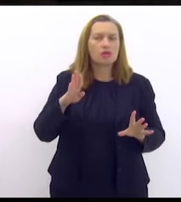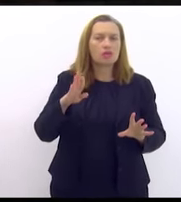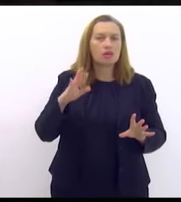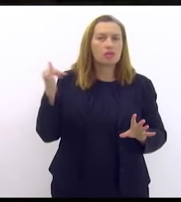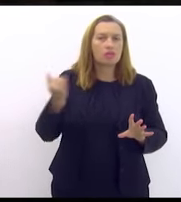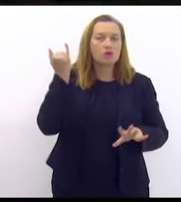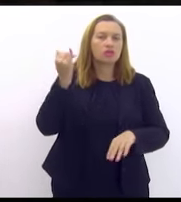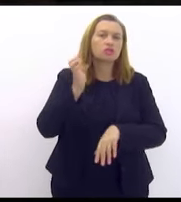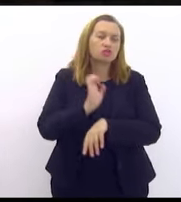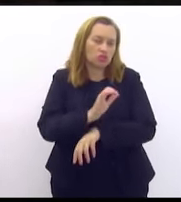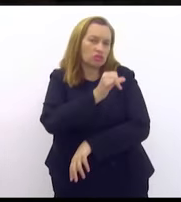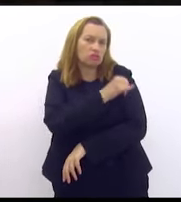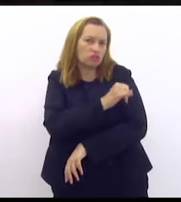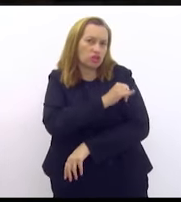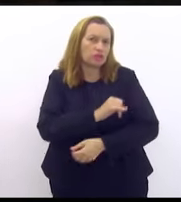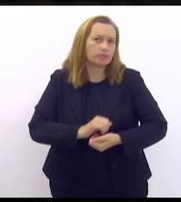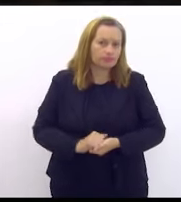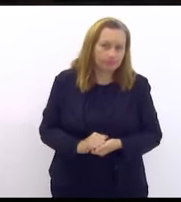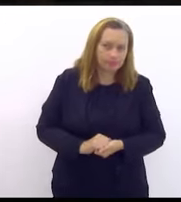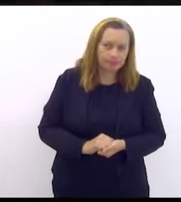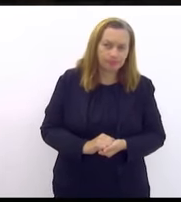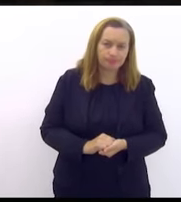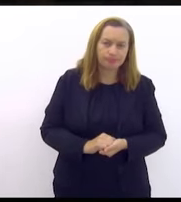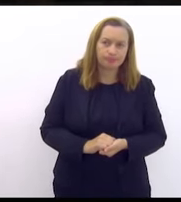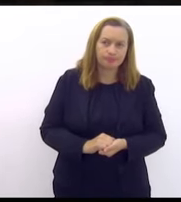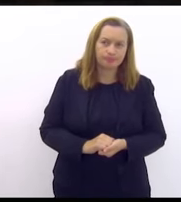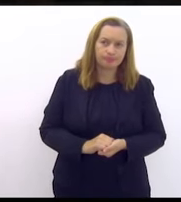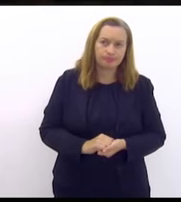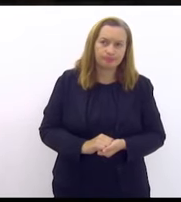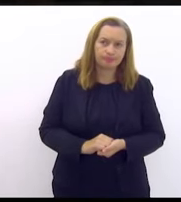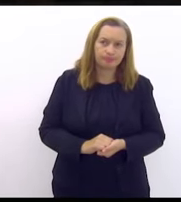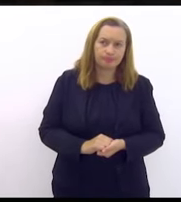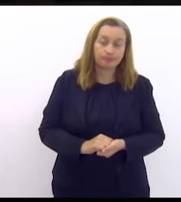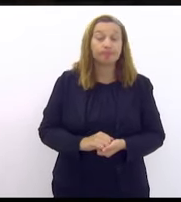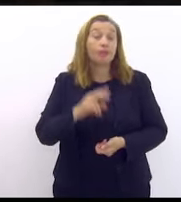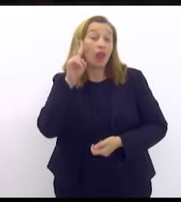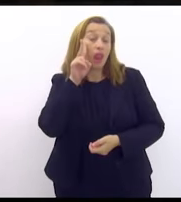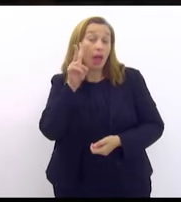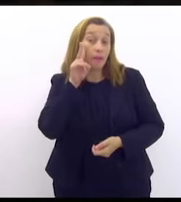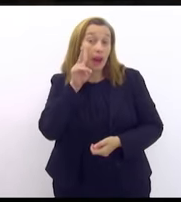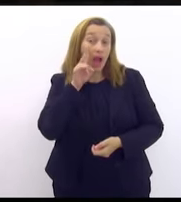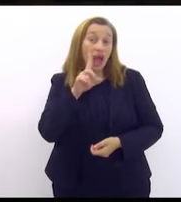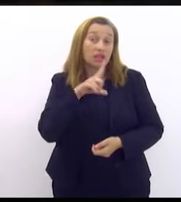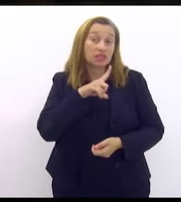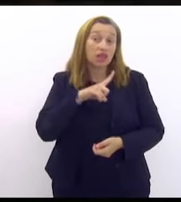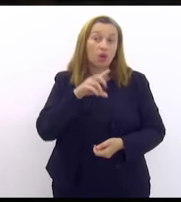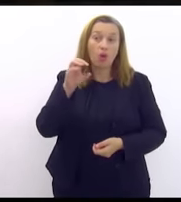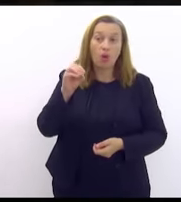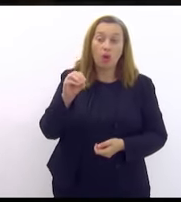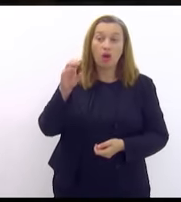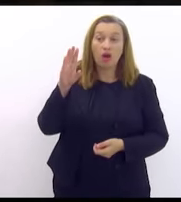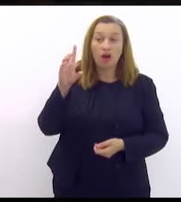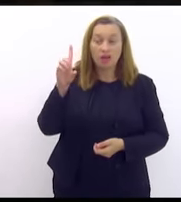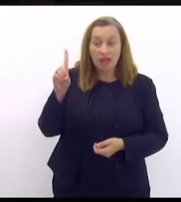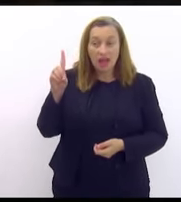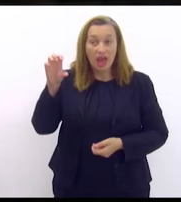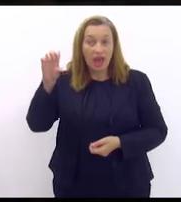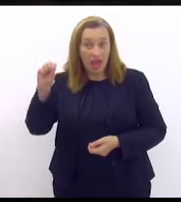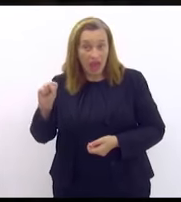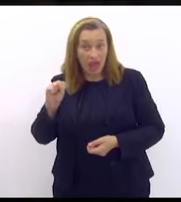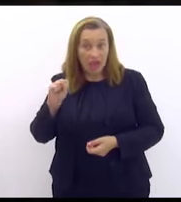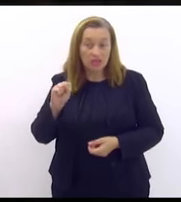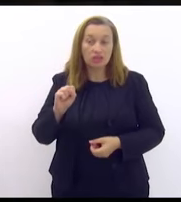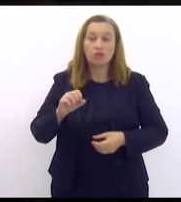nosso estado do Rio de Janeiro. E queria lembrar que tem uma ODS, o Objetivo de